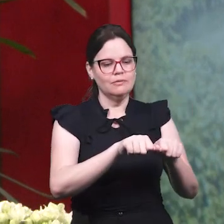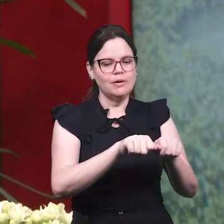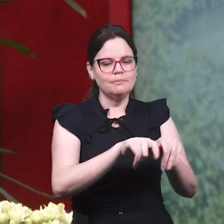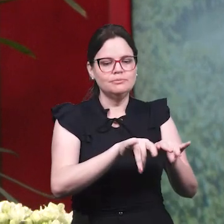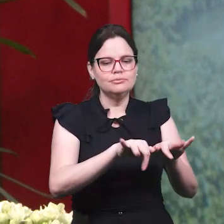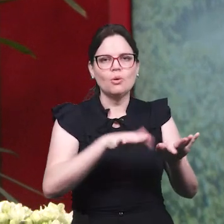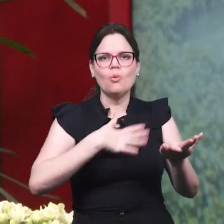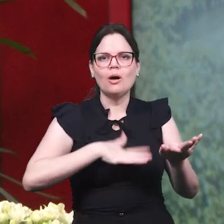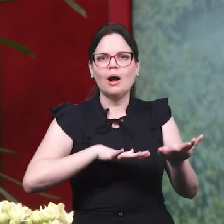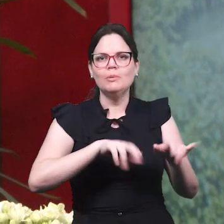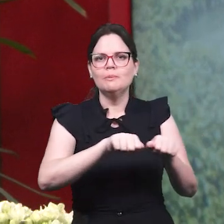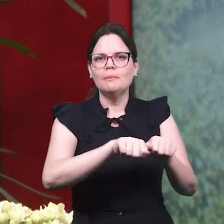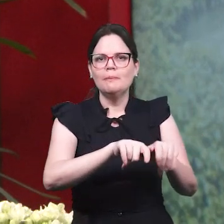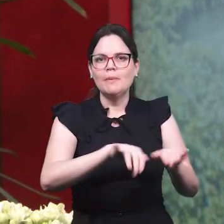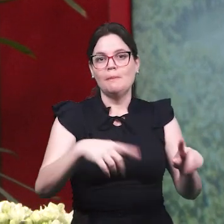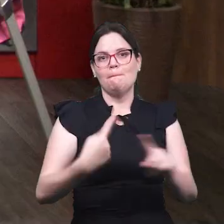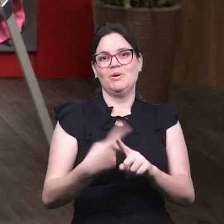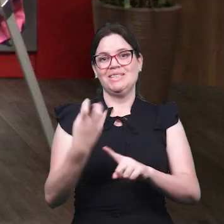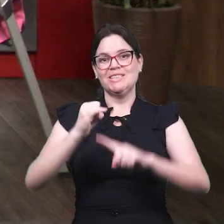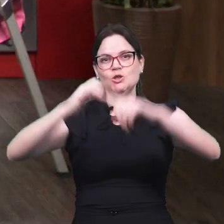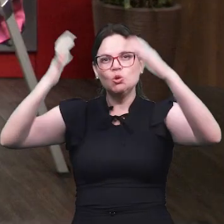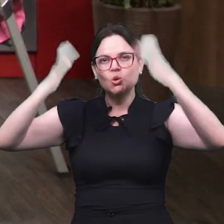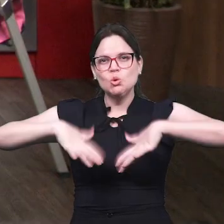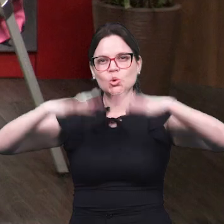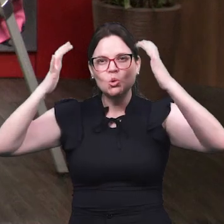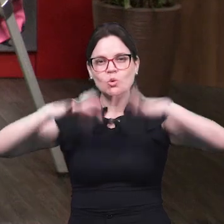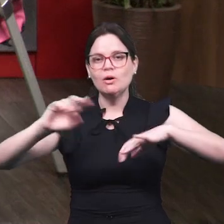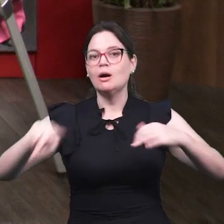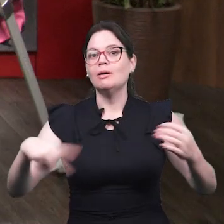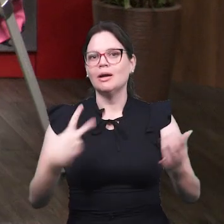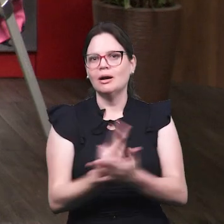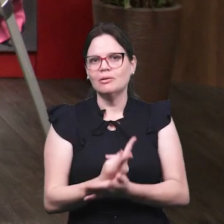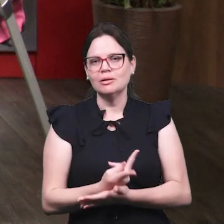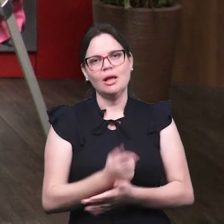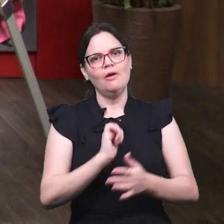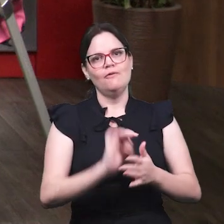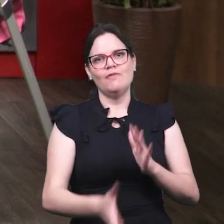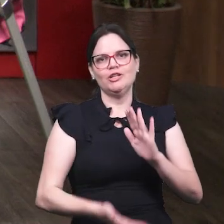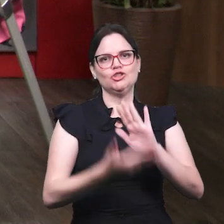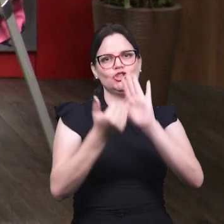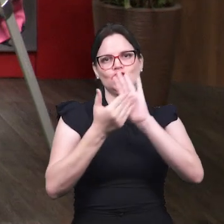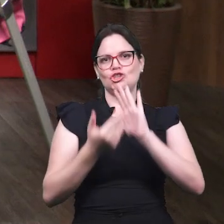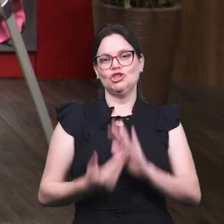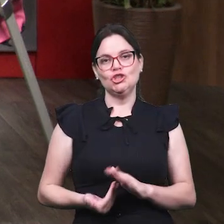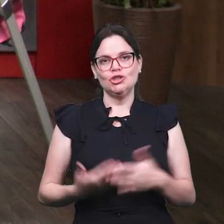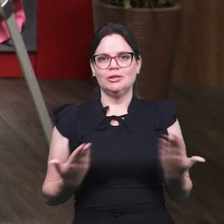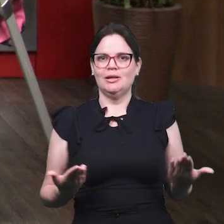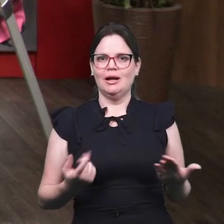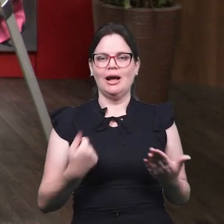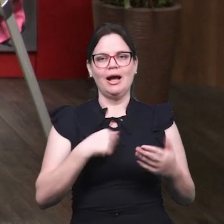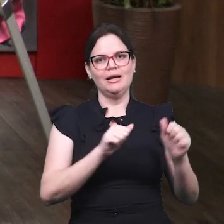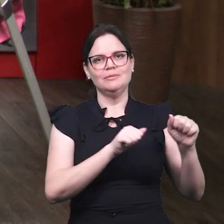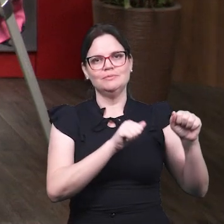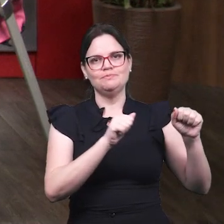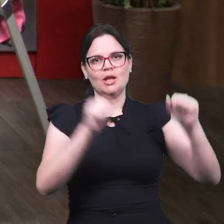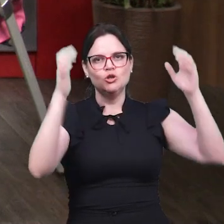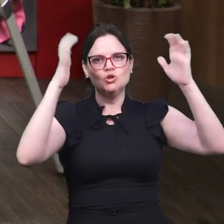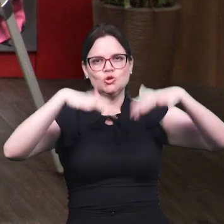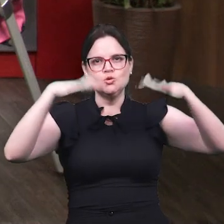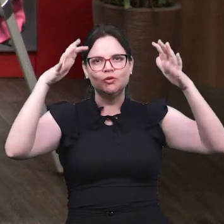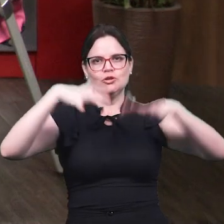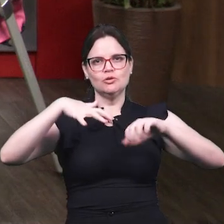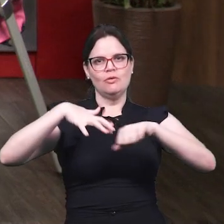a arrastar, né, que é chamado processo de lixiviação, esses nutrientes para leitos de rios